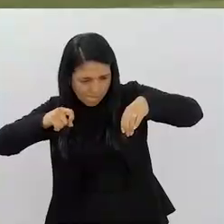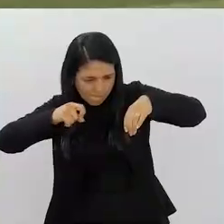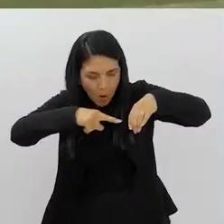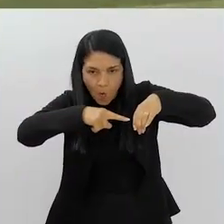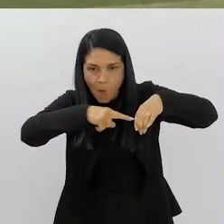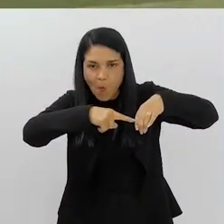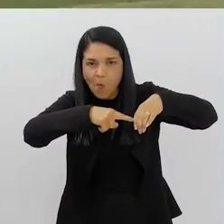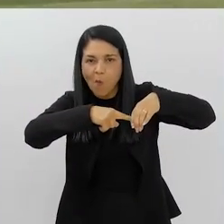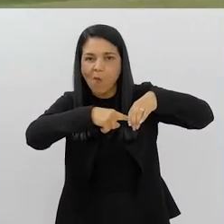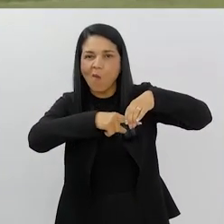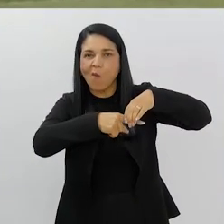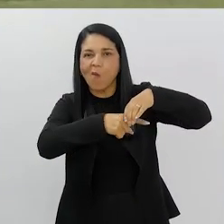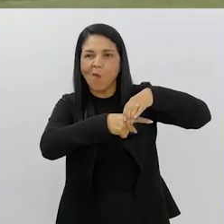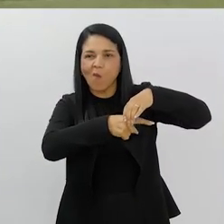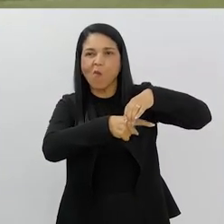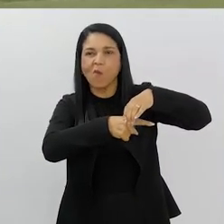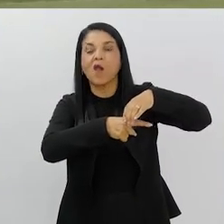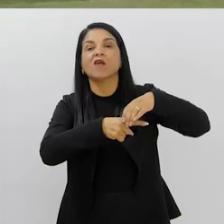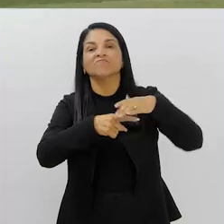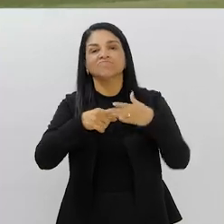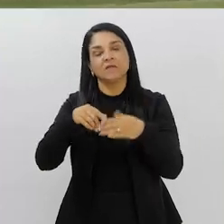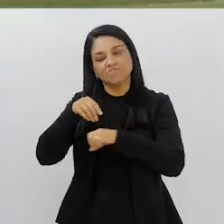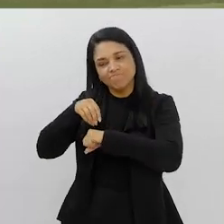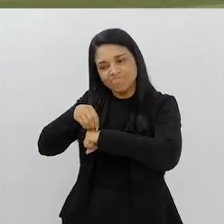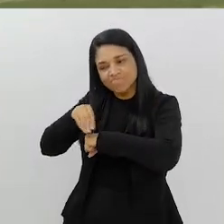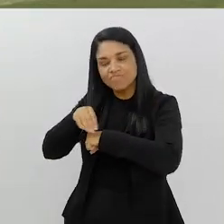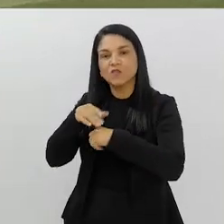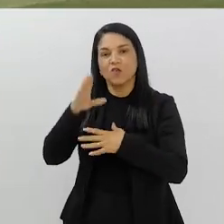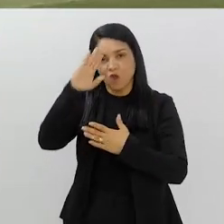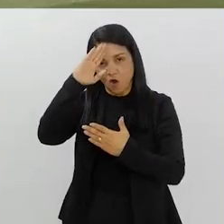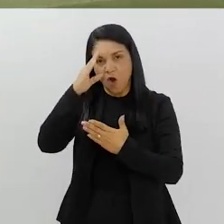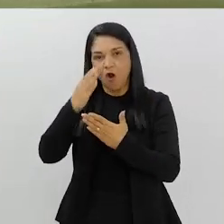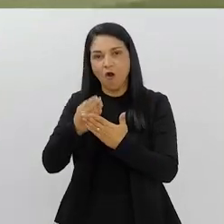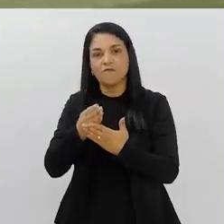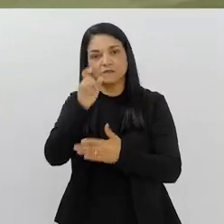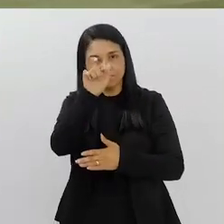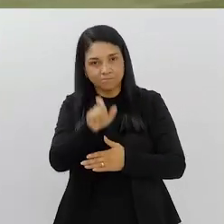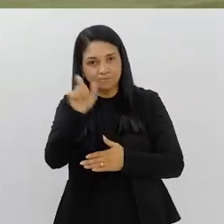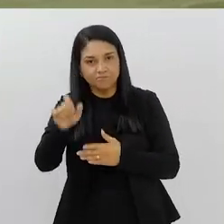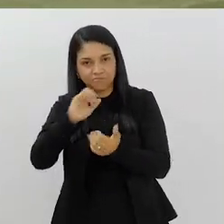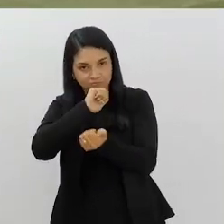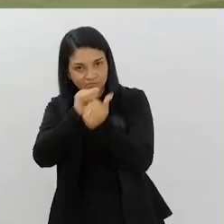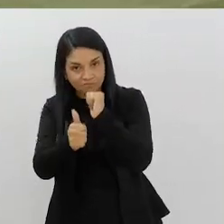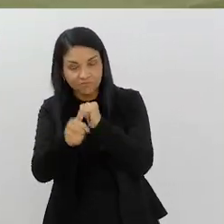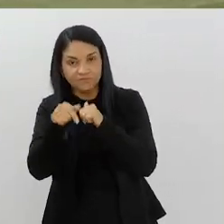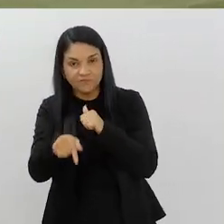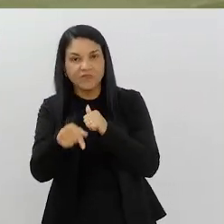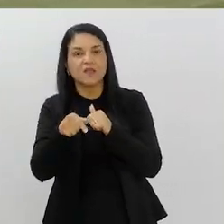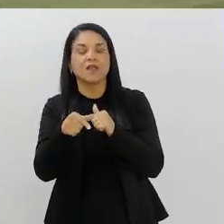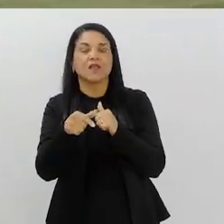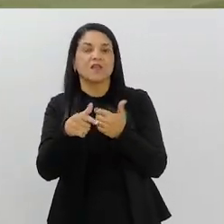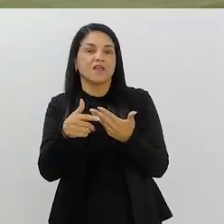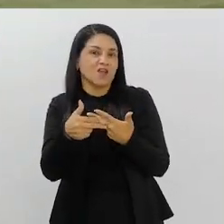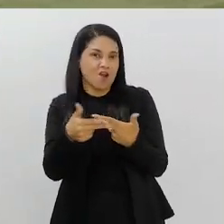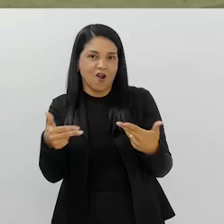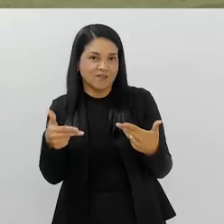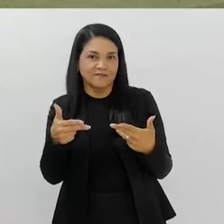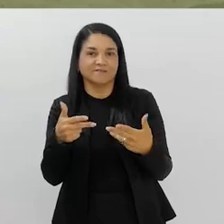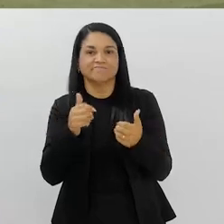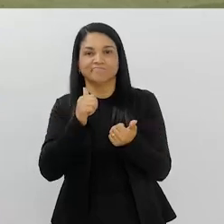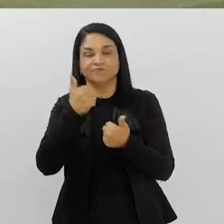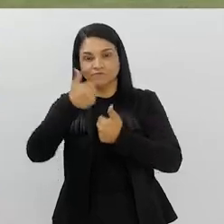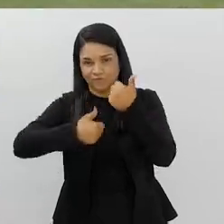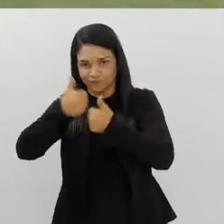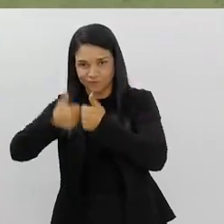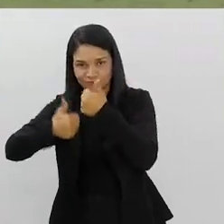gol, passar essa confiança para o atleta. E também, claro, que tem uma hora lá também, aí é coisas do futebol, né, porque tem